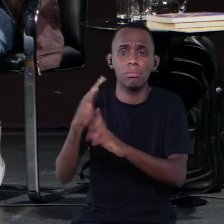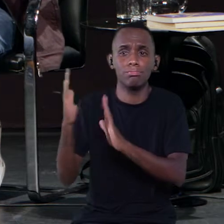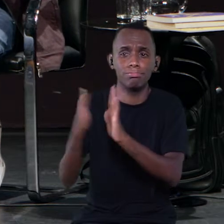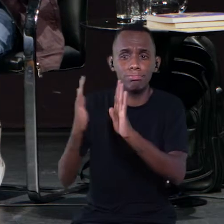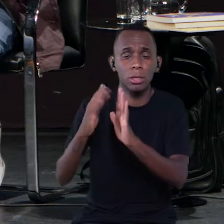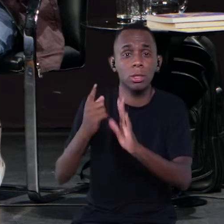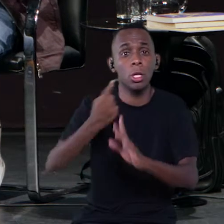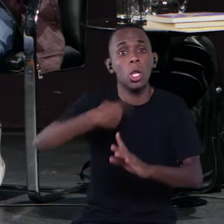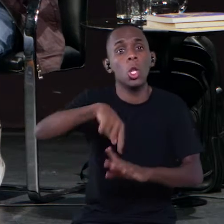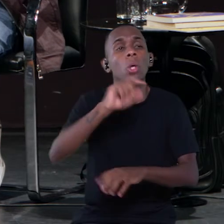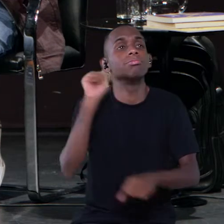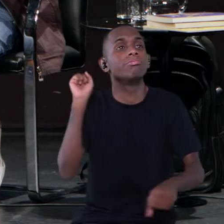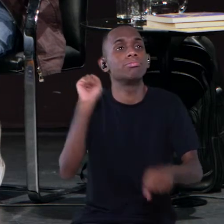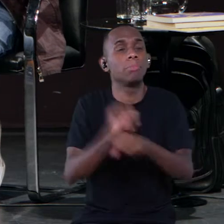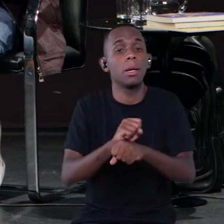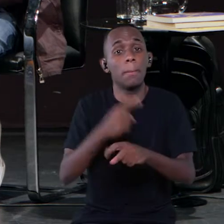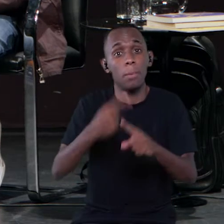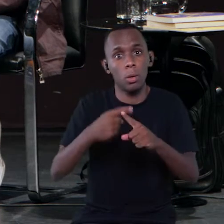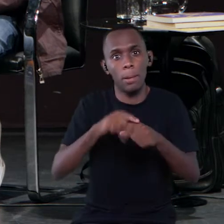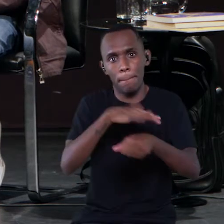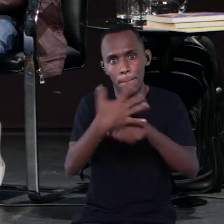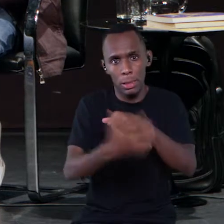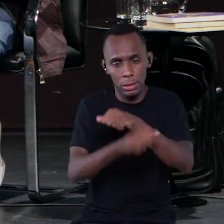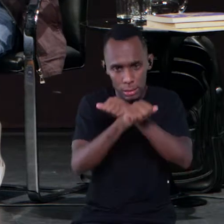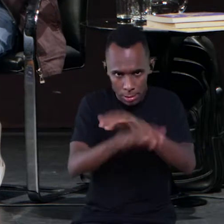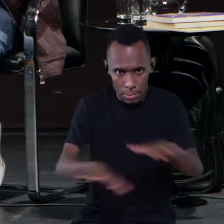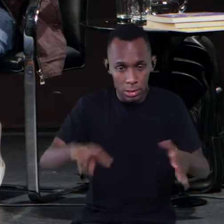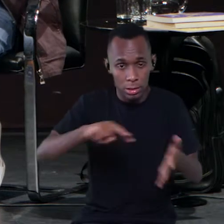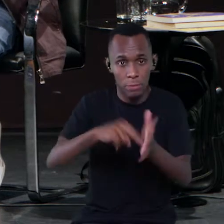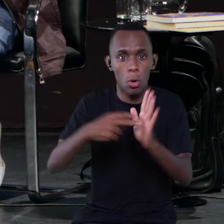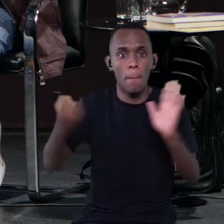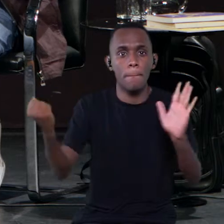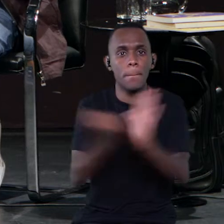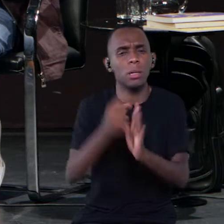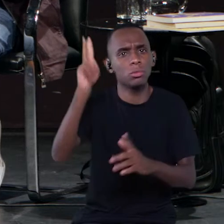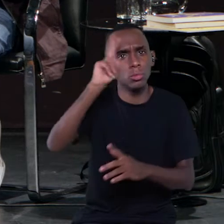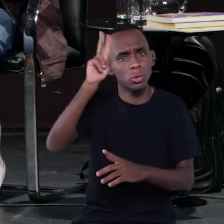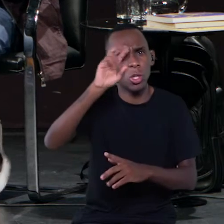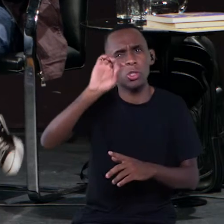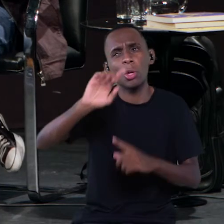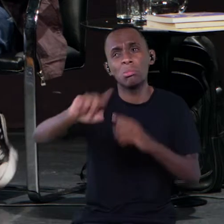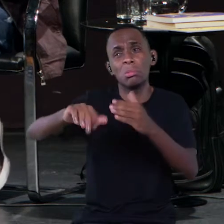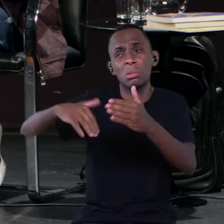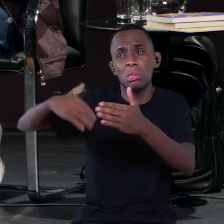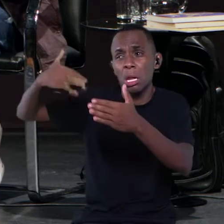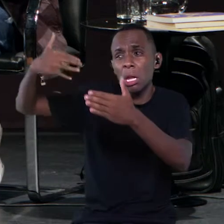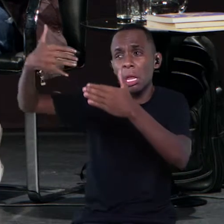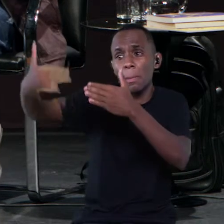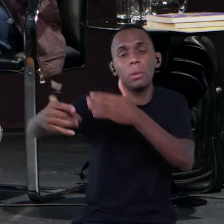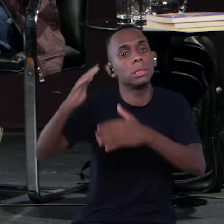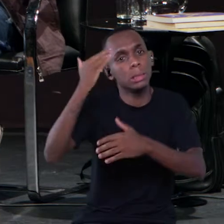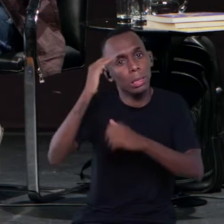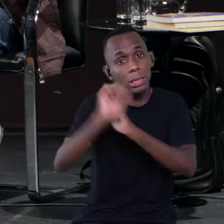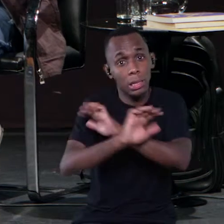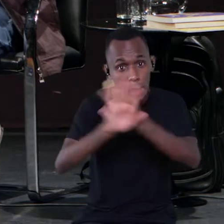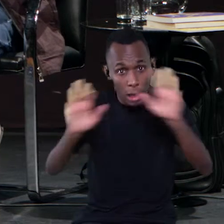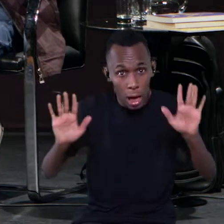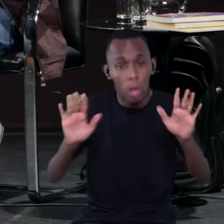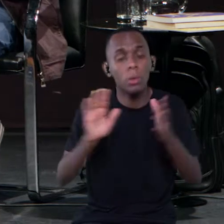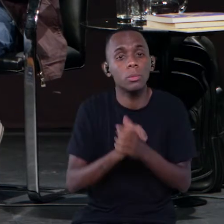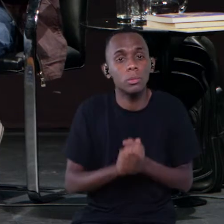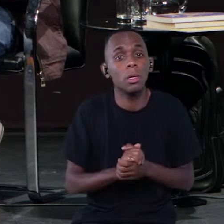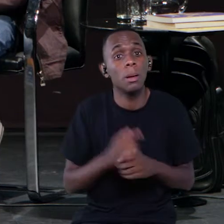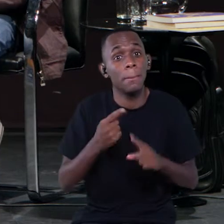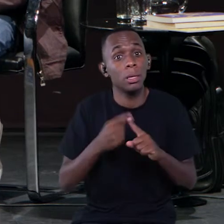todos paralisados. Aí a pandemia é um fato histórico, cujos desdobramentos a gente só vai entender daqui a algum tempo. Nós somos sujeitos e objetos